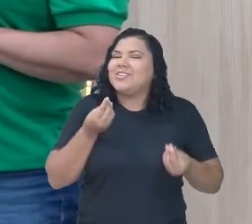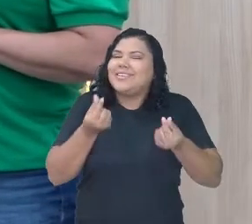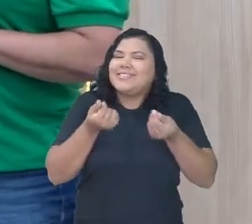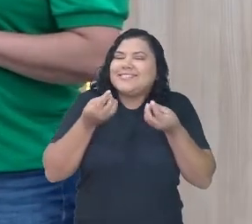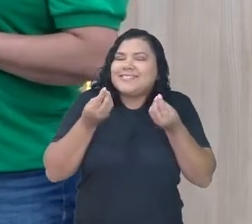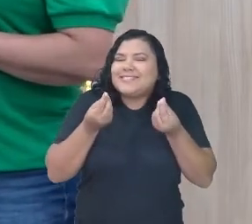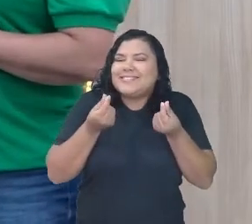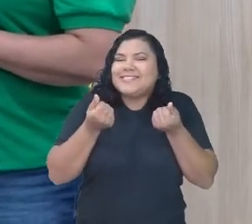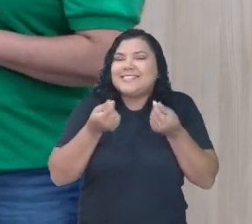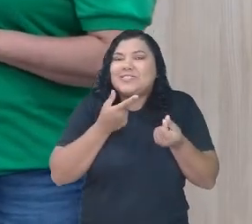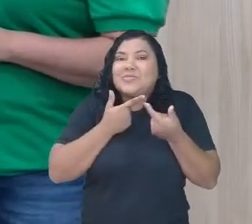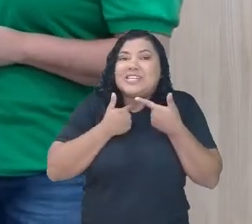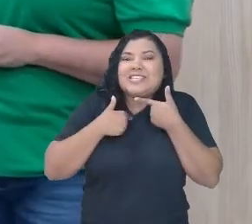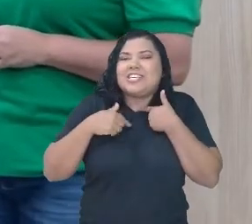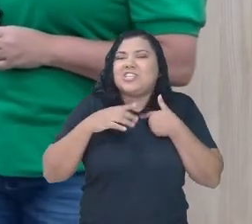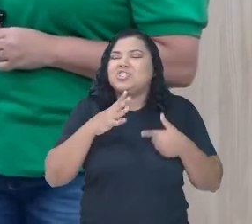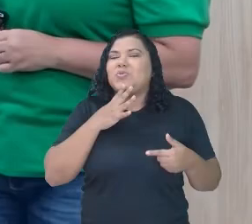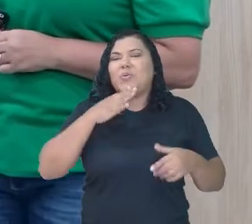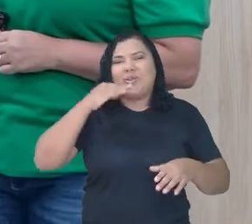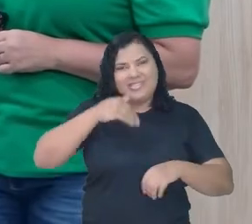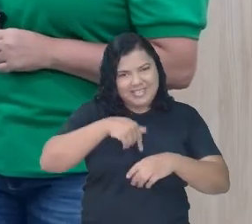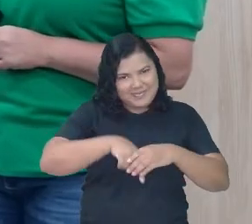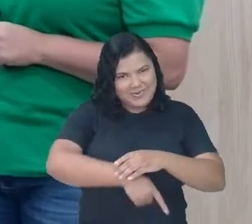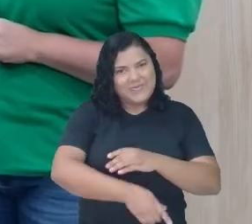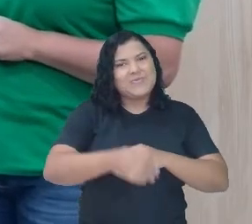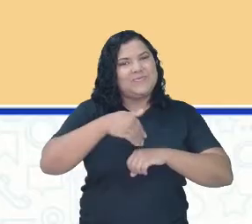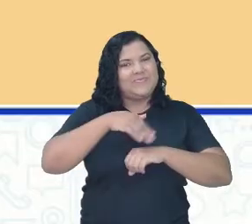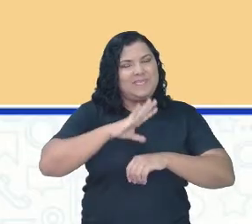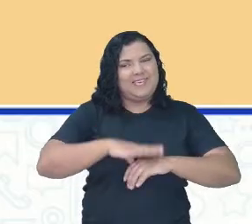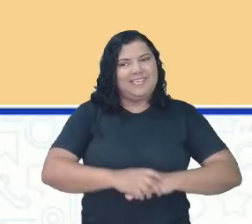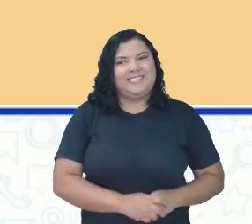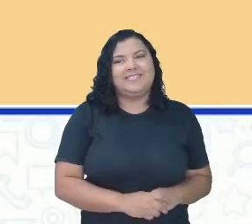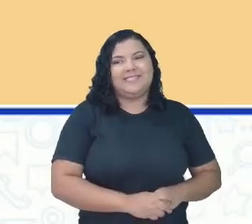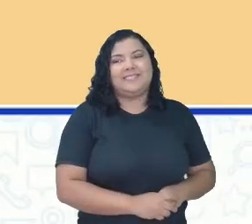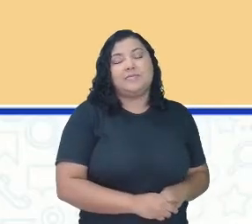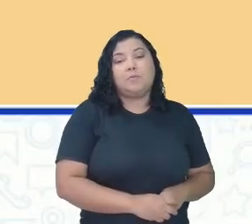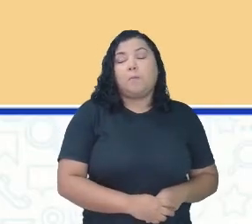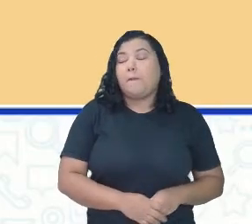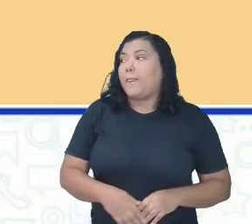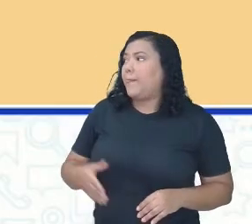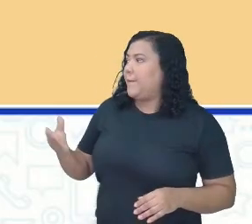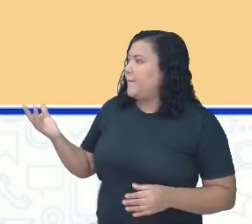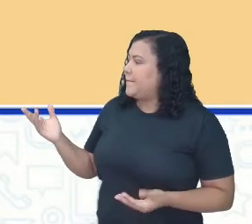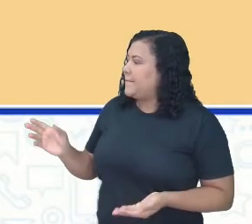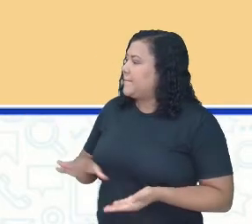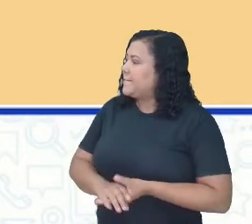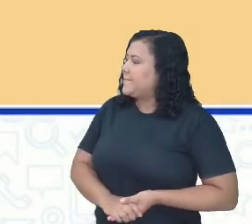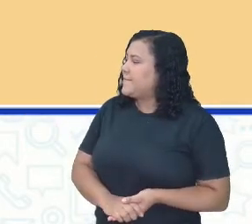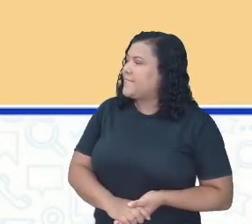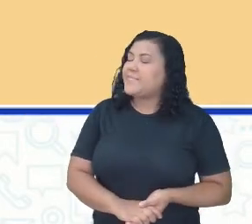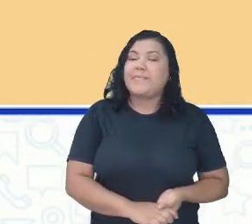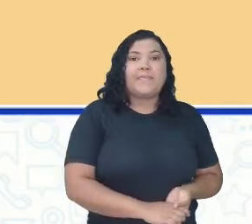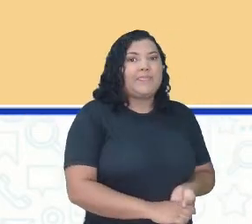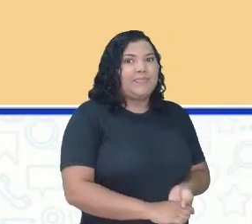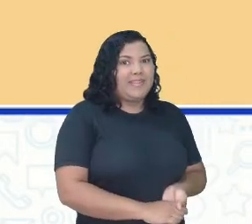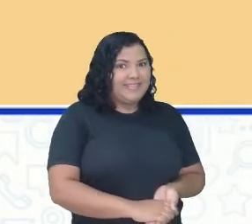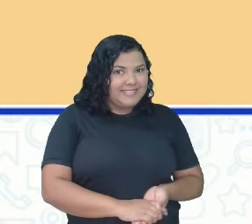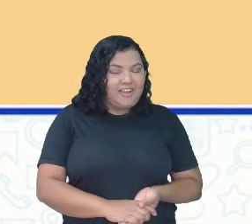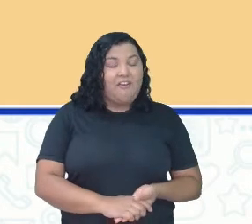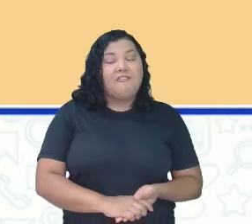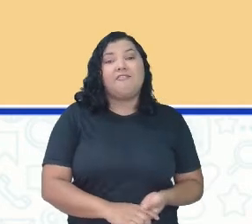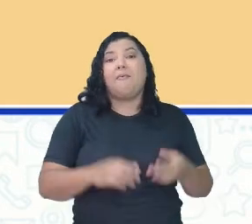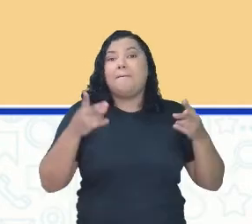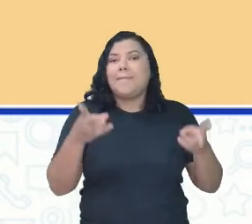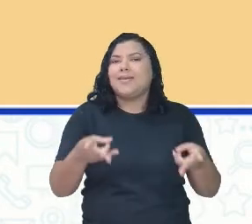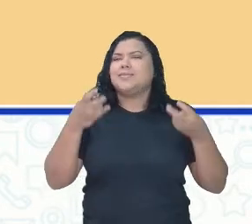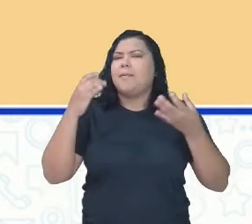gente? Vamos conhecer algumas formas das culturas juvenis, que a professora Viviane citou aí,